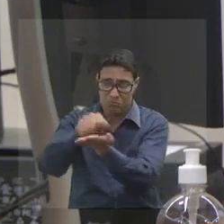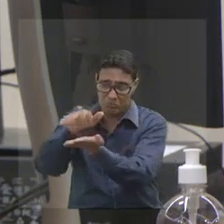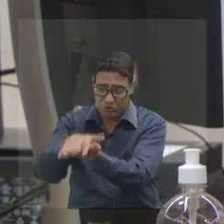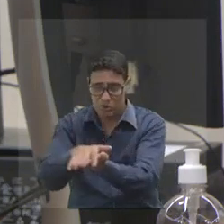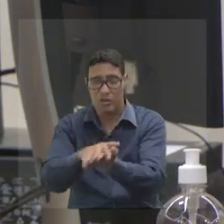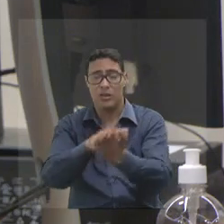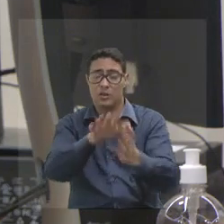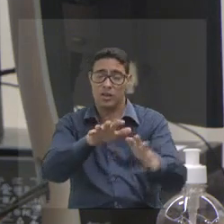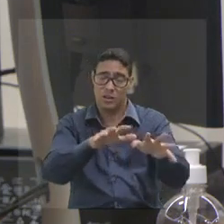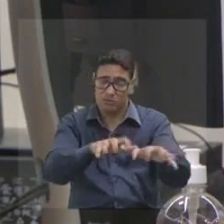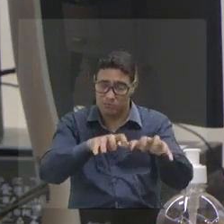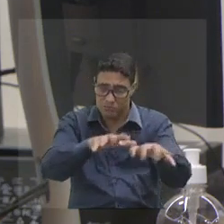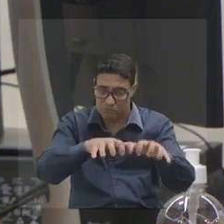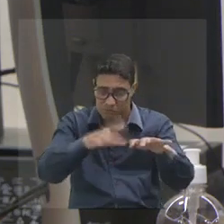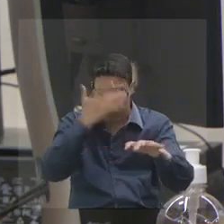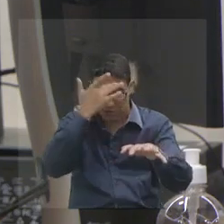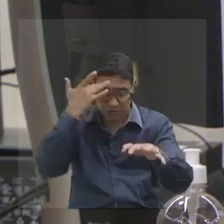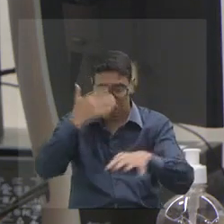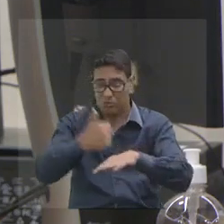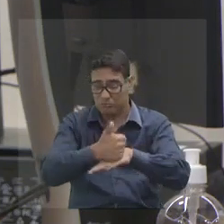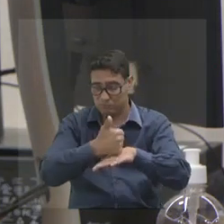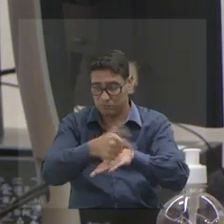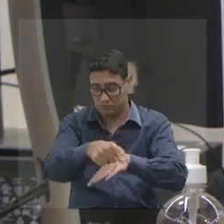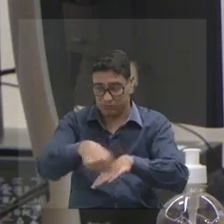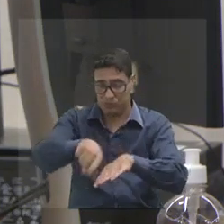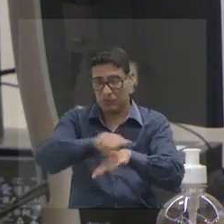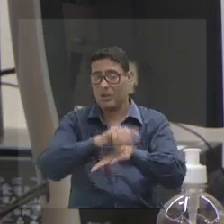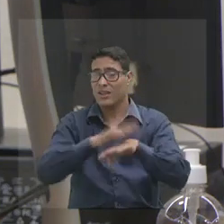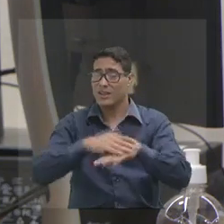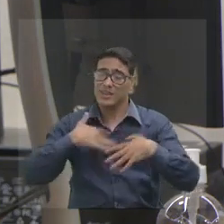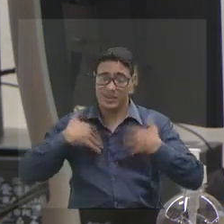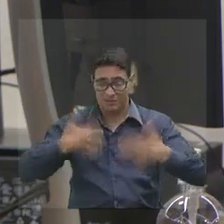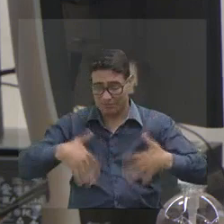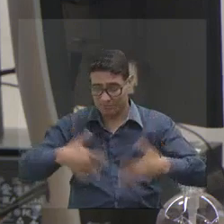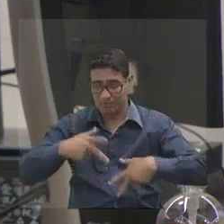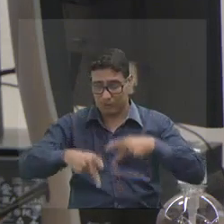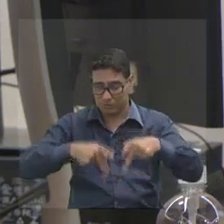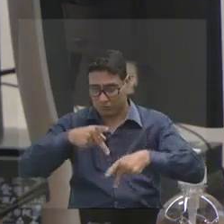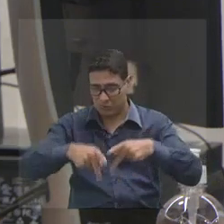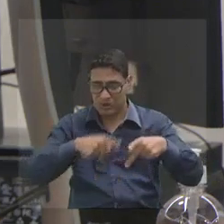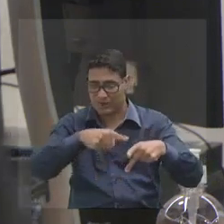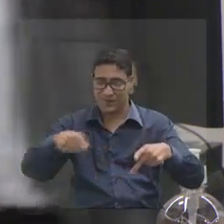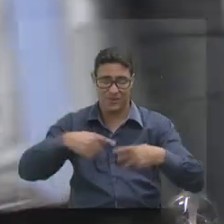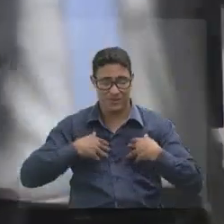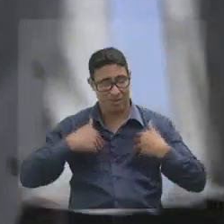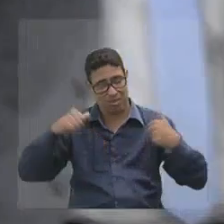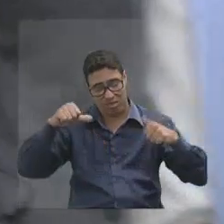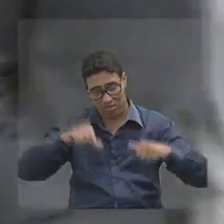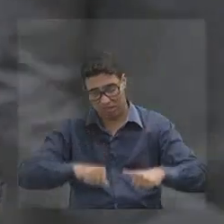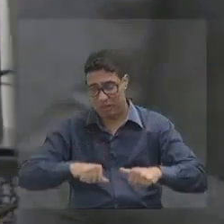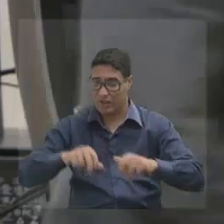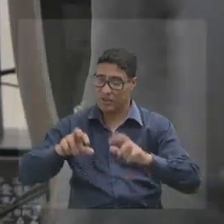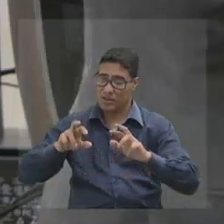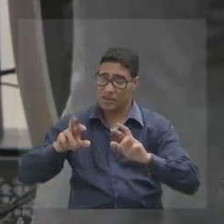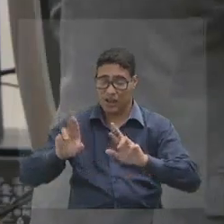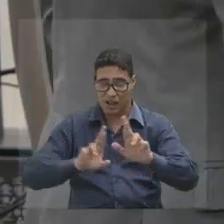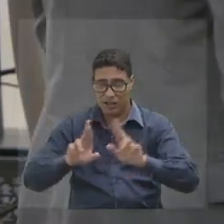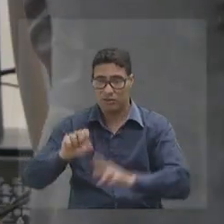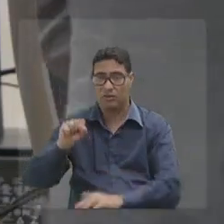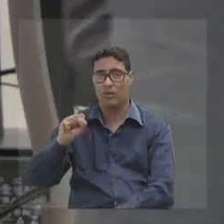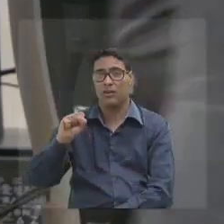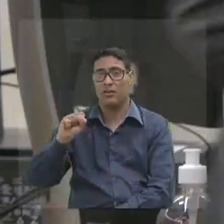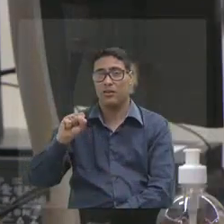danoso enorme para aquela população e uma insatisfação com relação a semad nesse procedimento